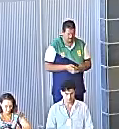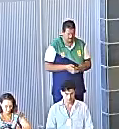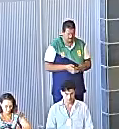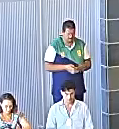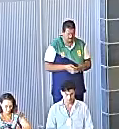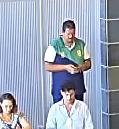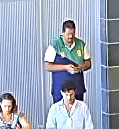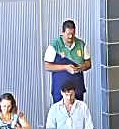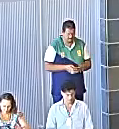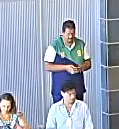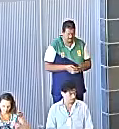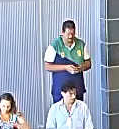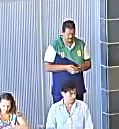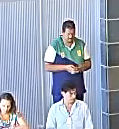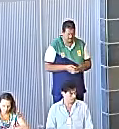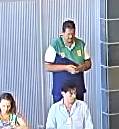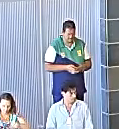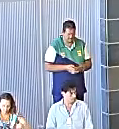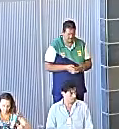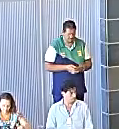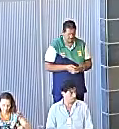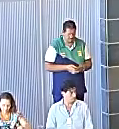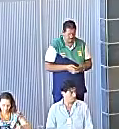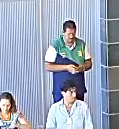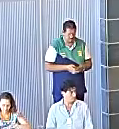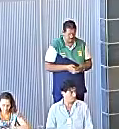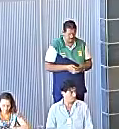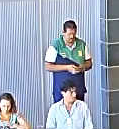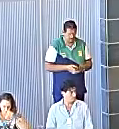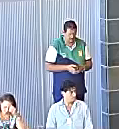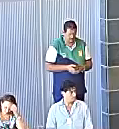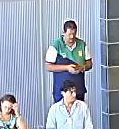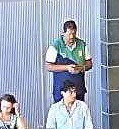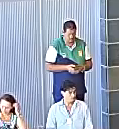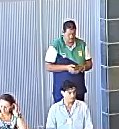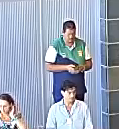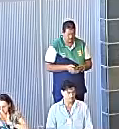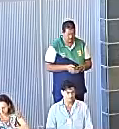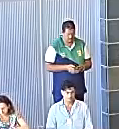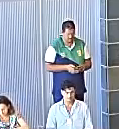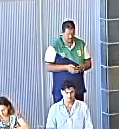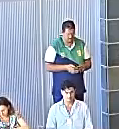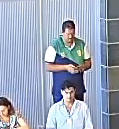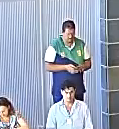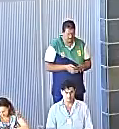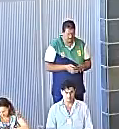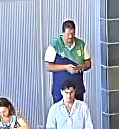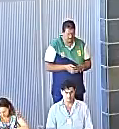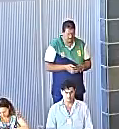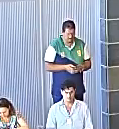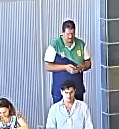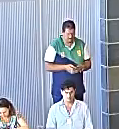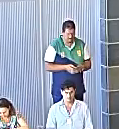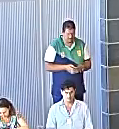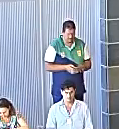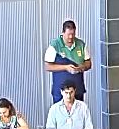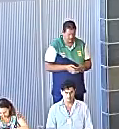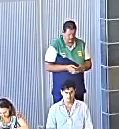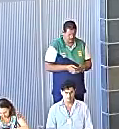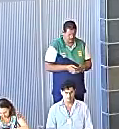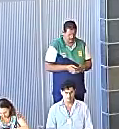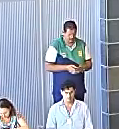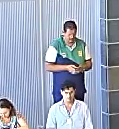reportagem do meu amigo Maurício em 2014 falando sobre a questão da acessibilidade o